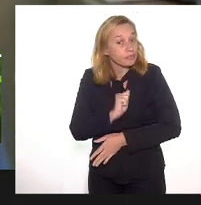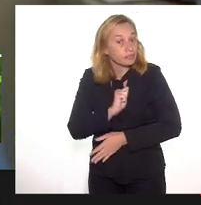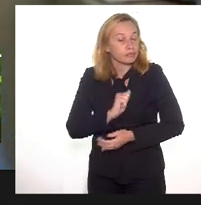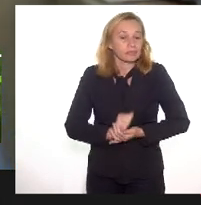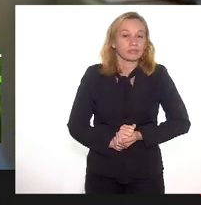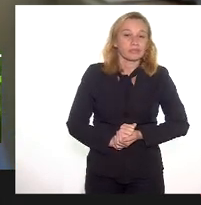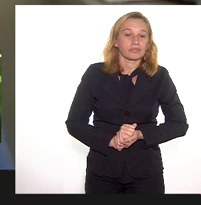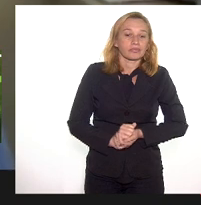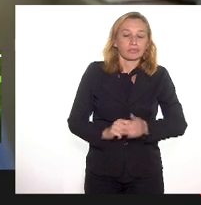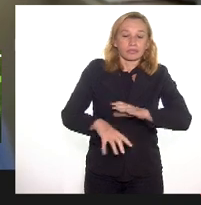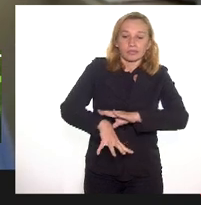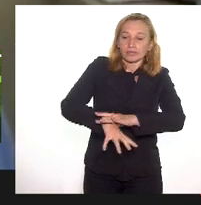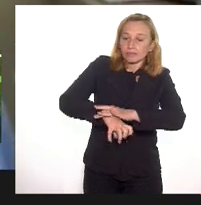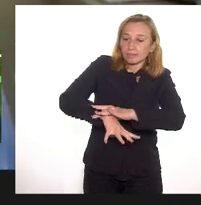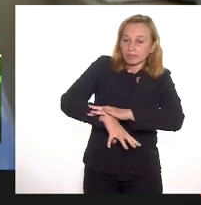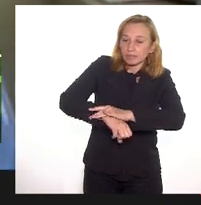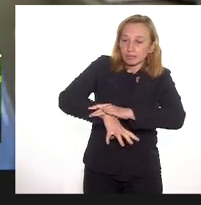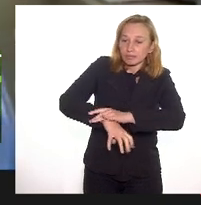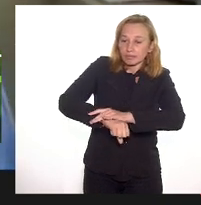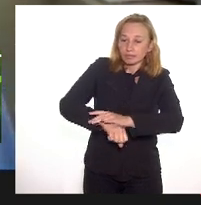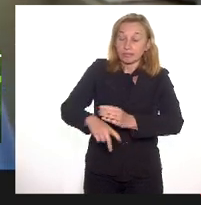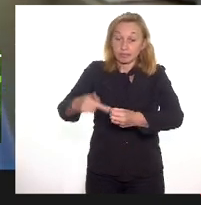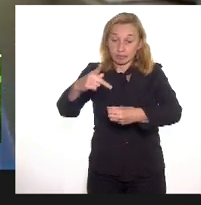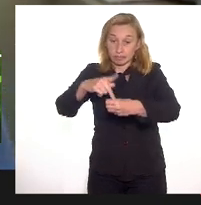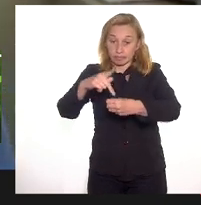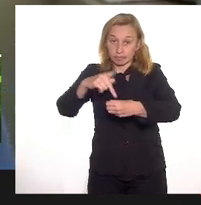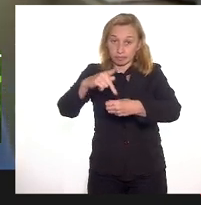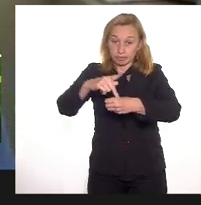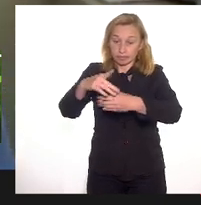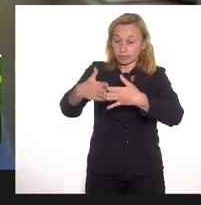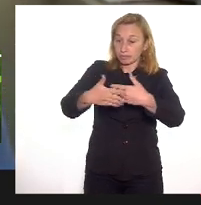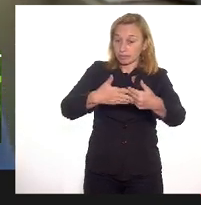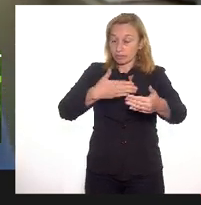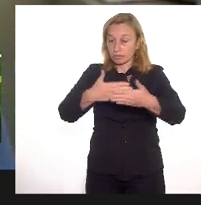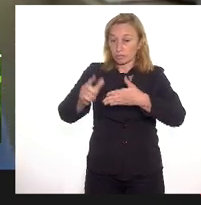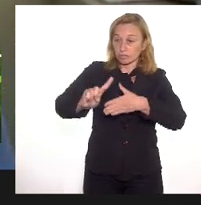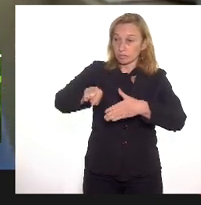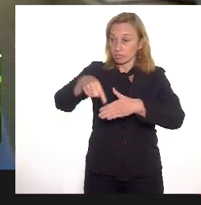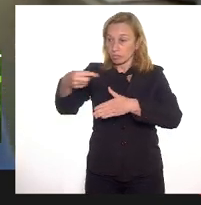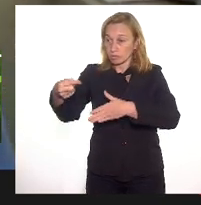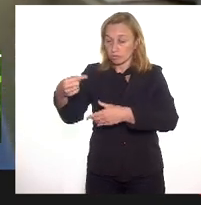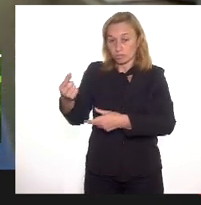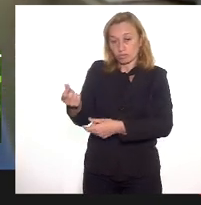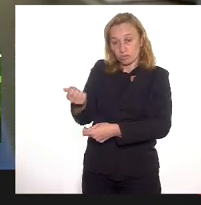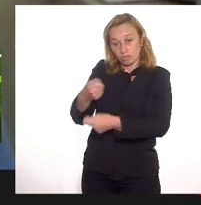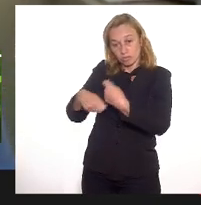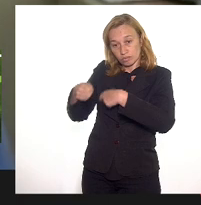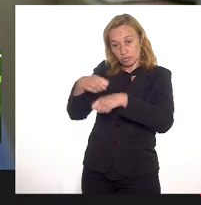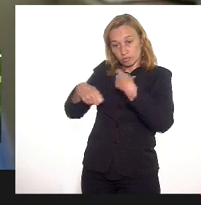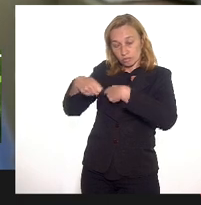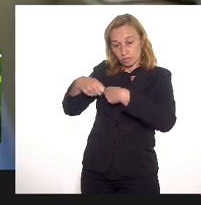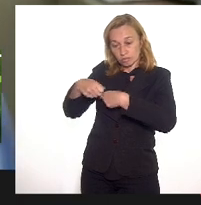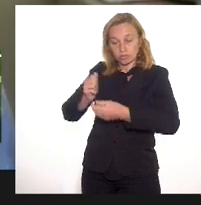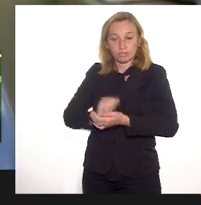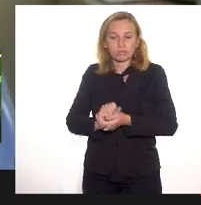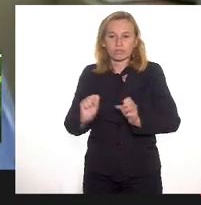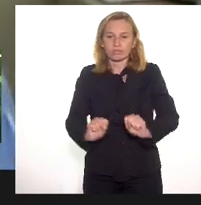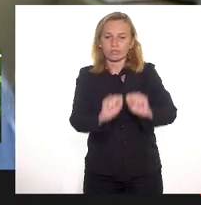a exploração de petróleo, como qualquer outro negócio num